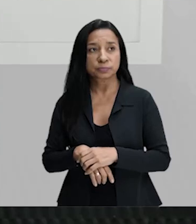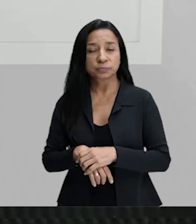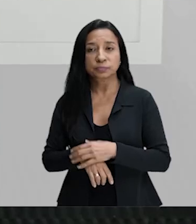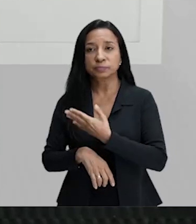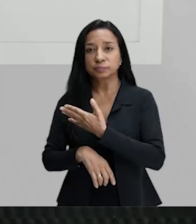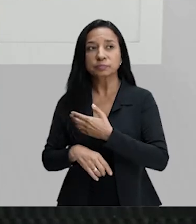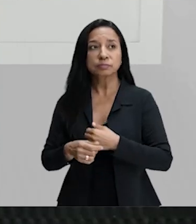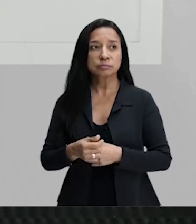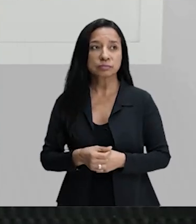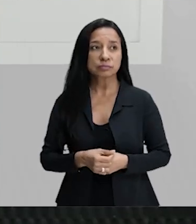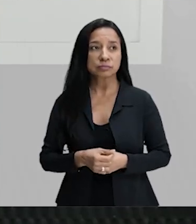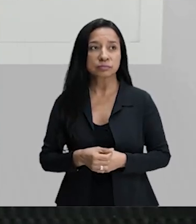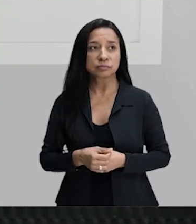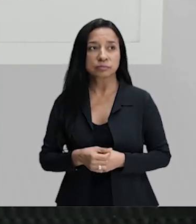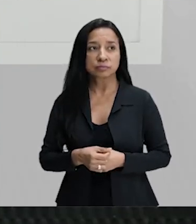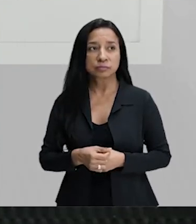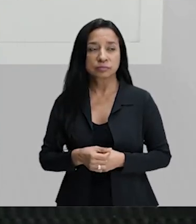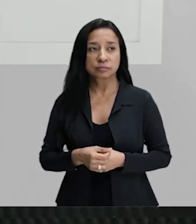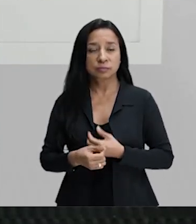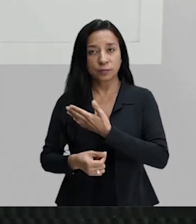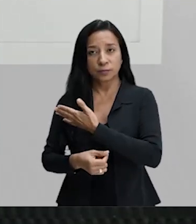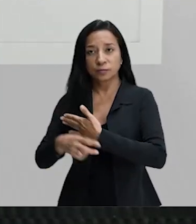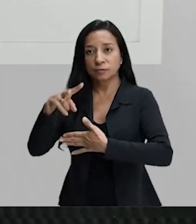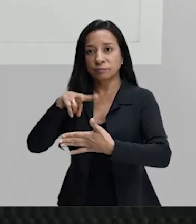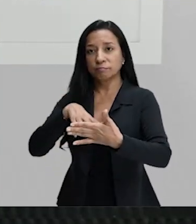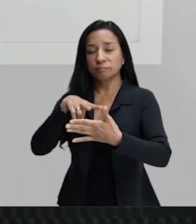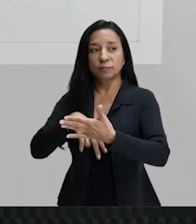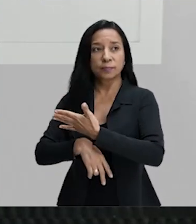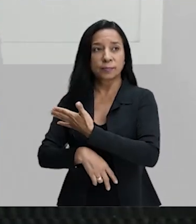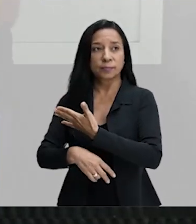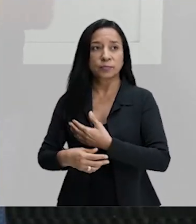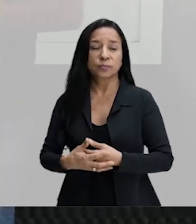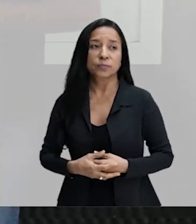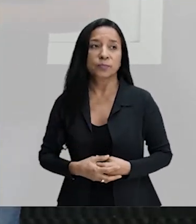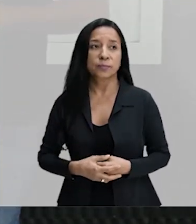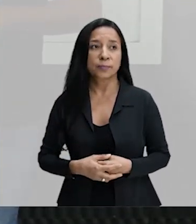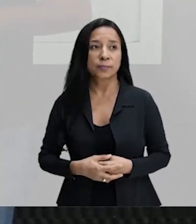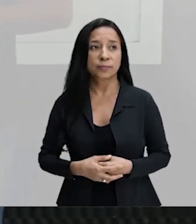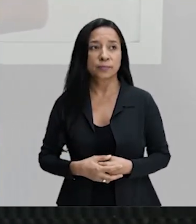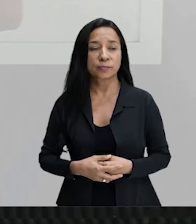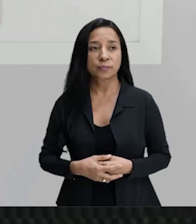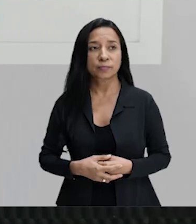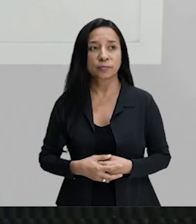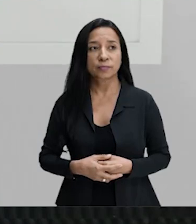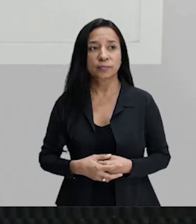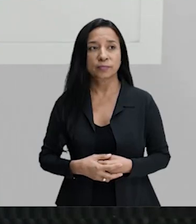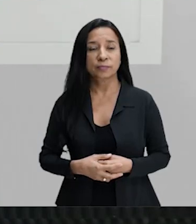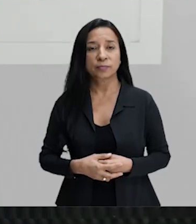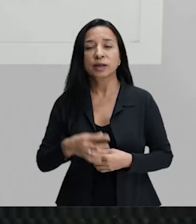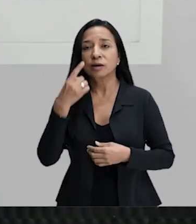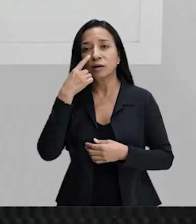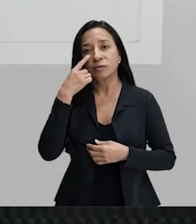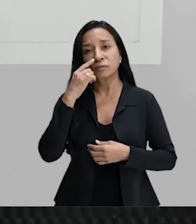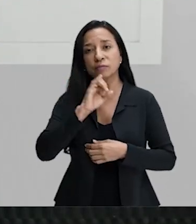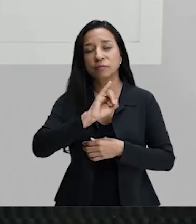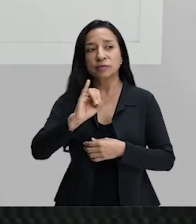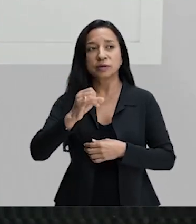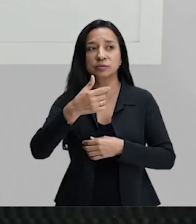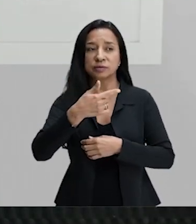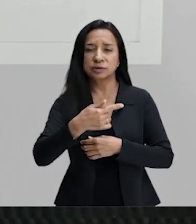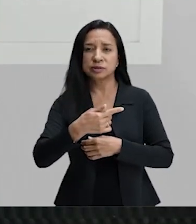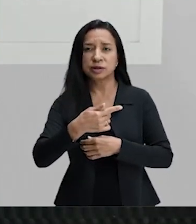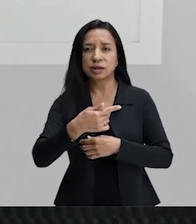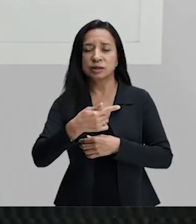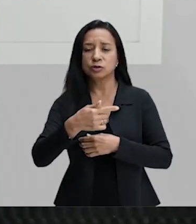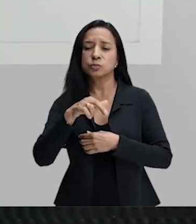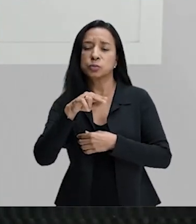algébrica é o valor de x que verifica a equação. Tá? Vamos ver aqui se o 7